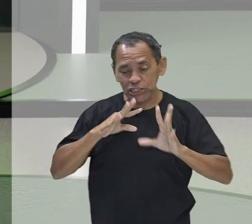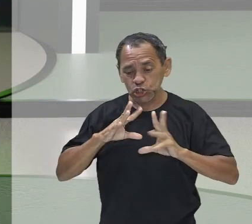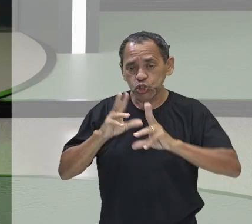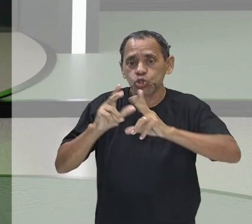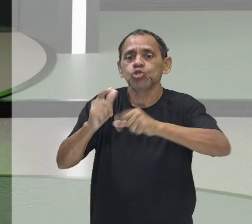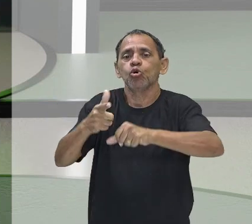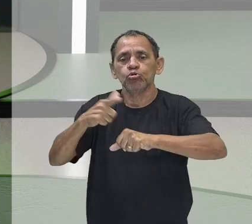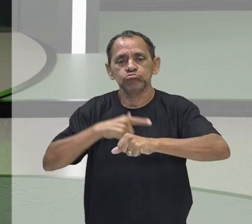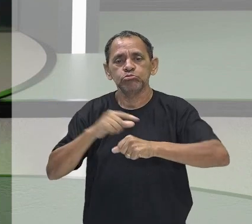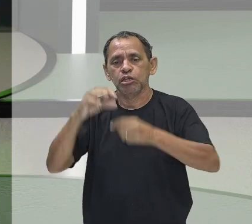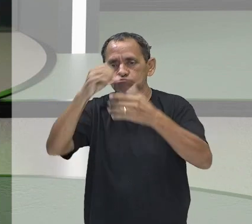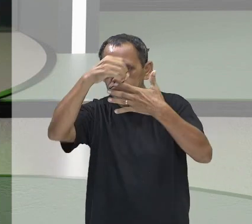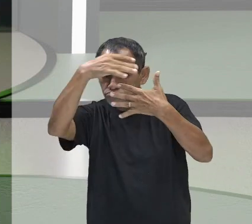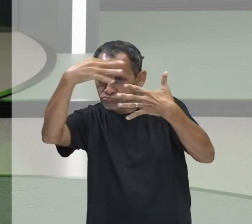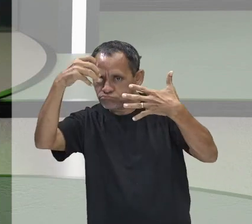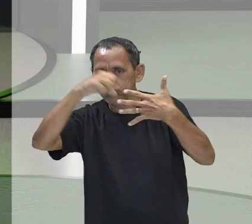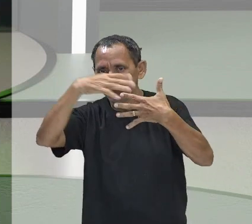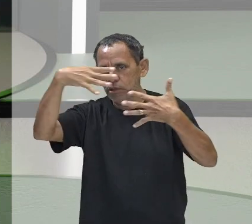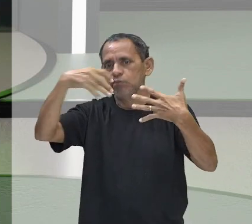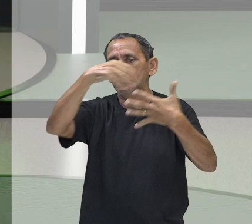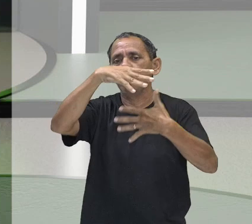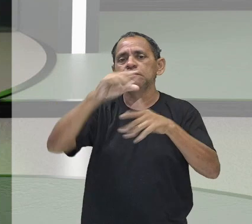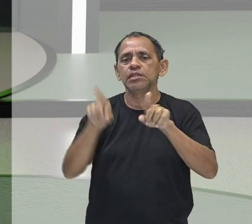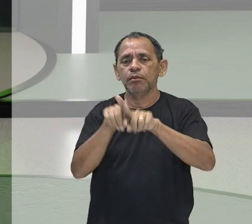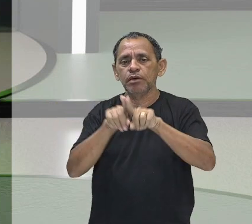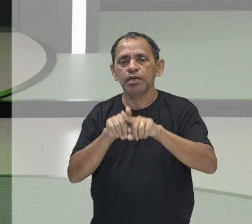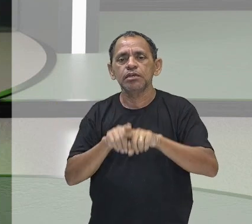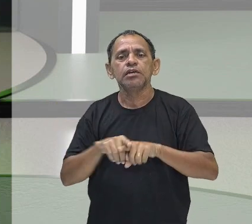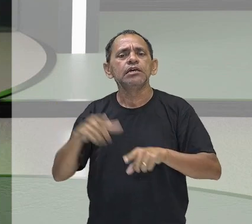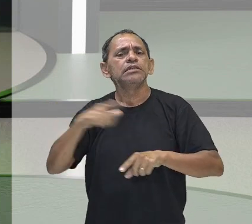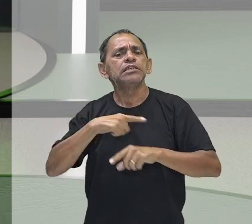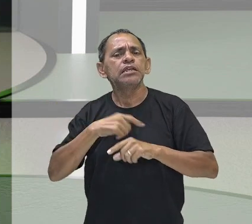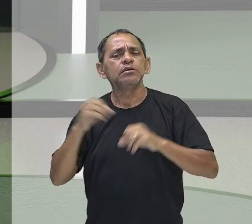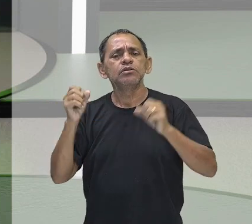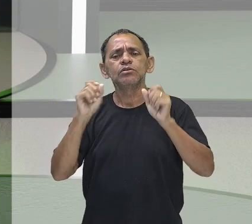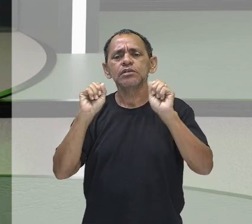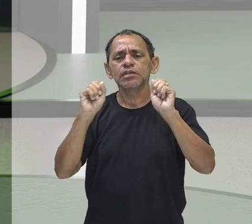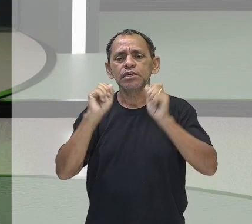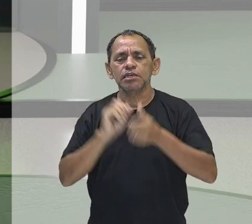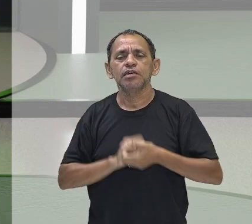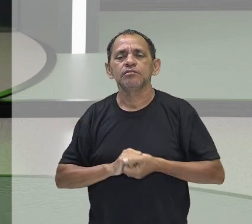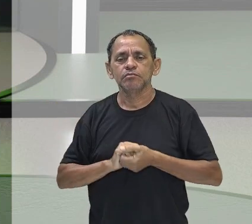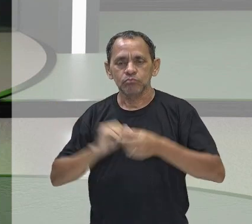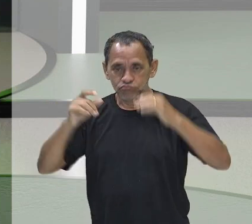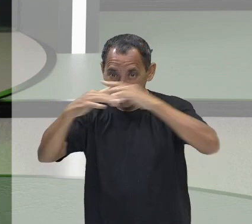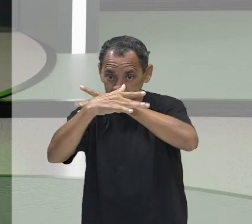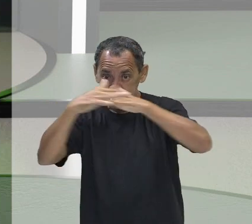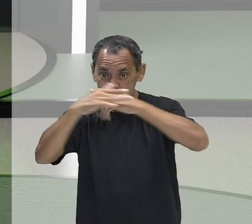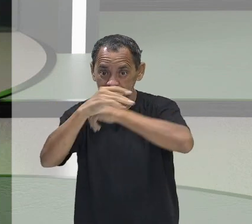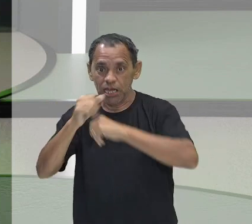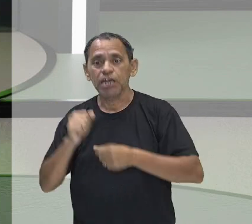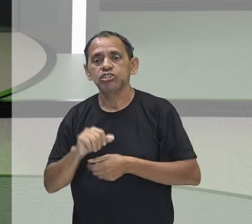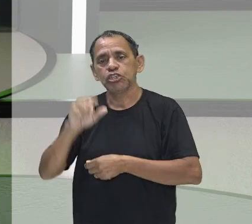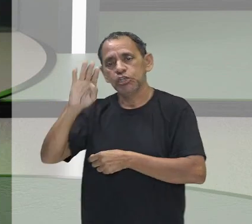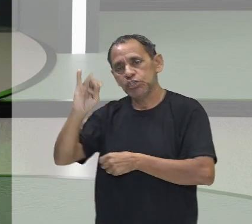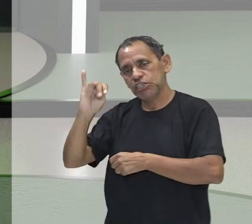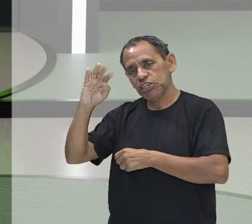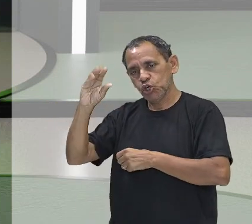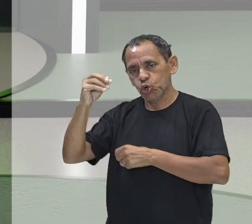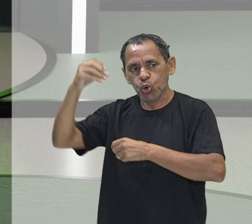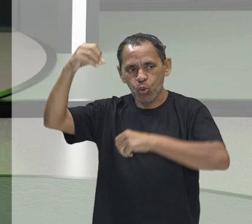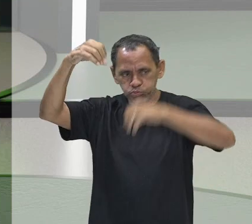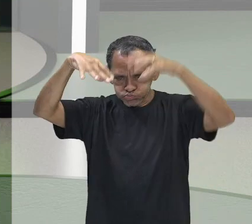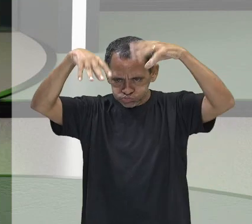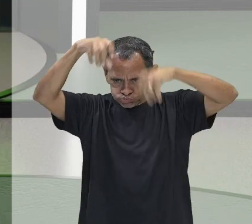porte maior. Aí a gente teria uma cidade bioluminescente, que é uma